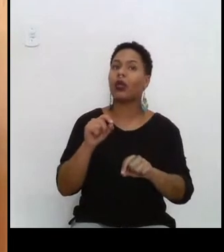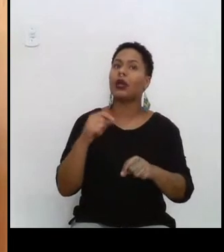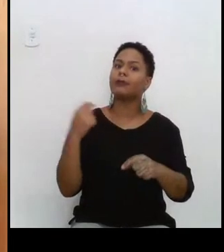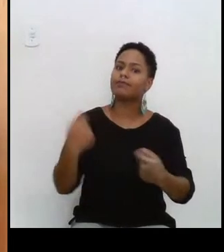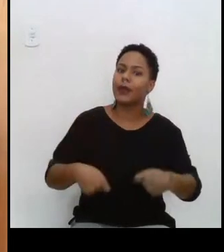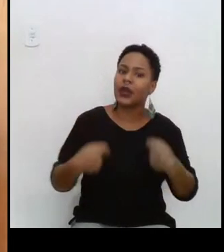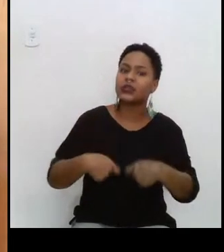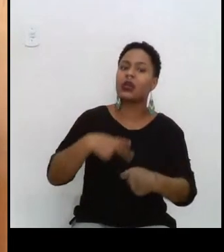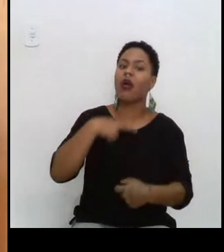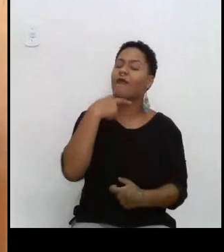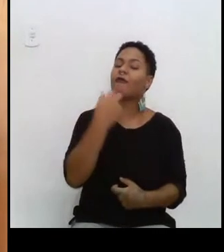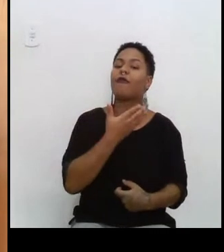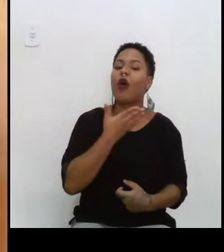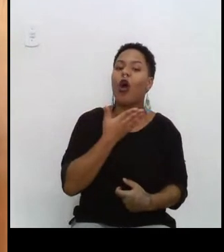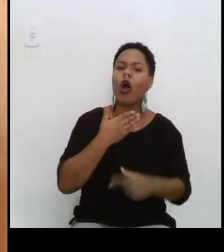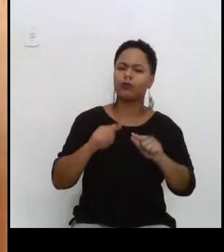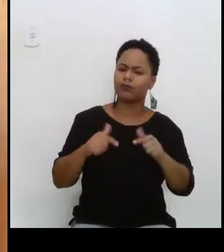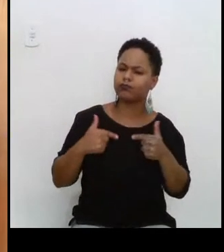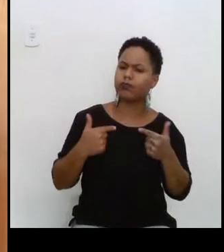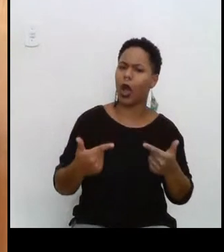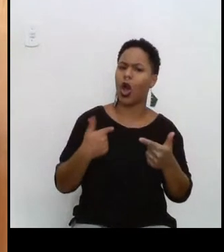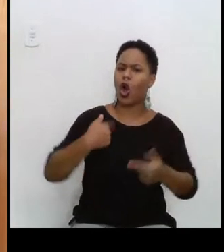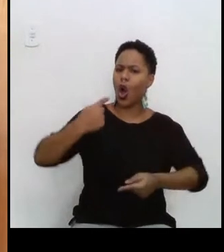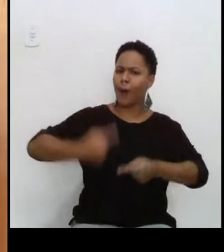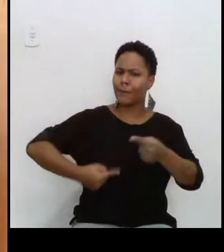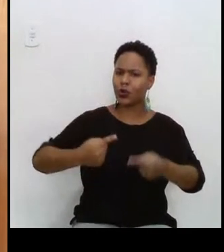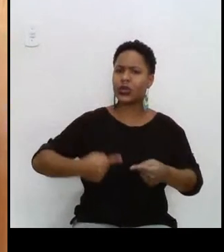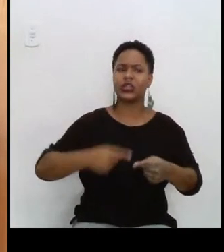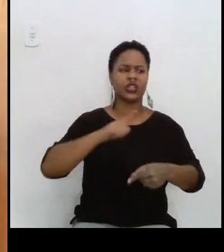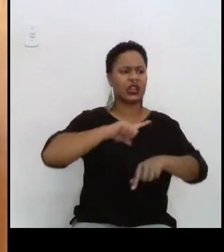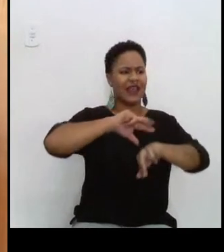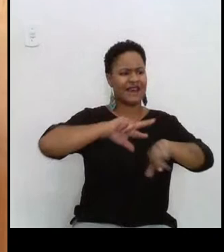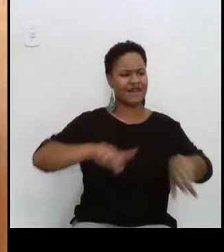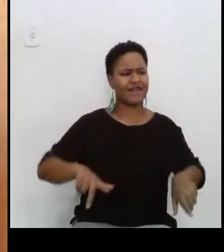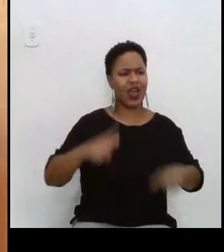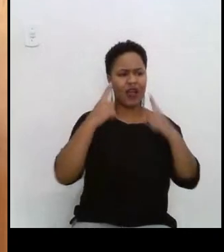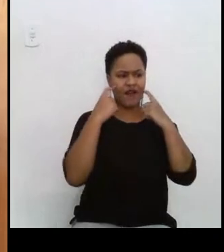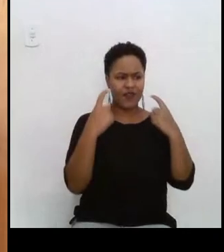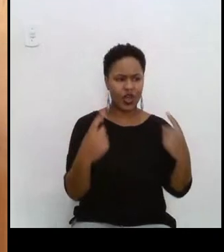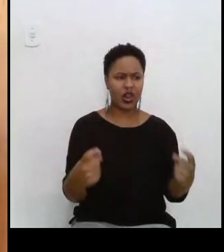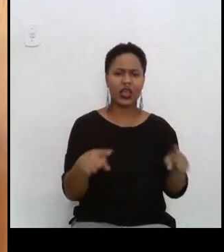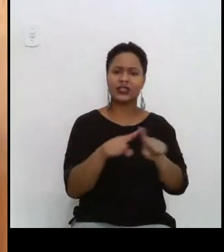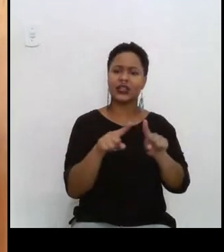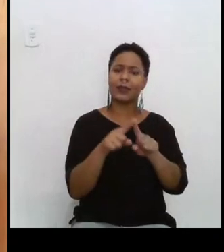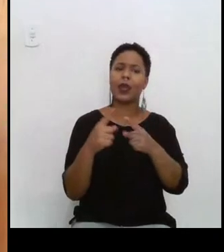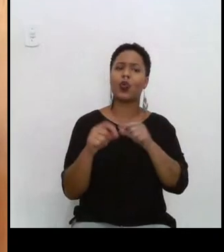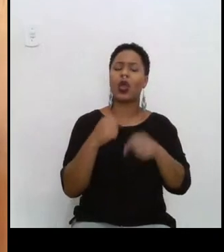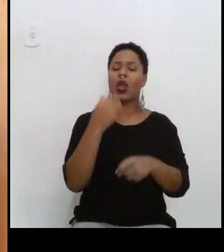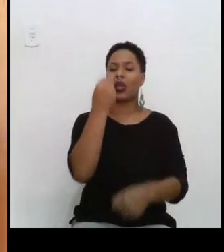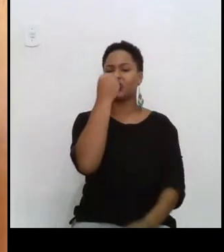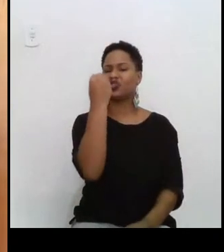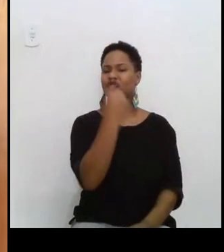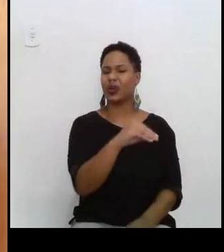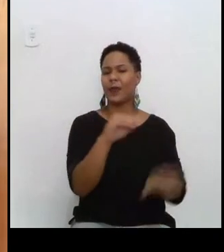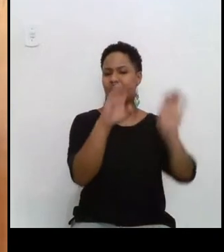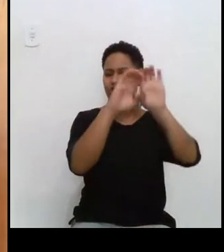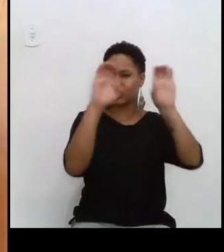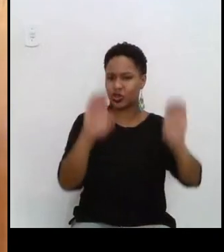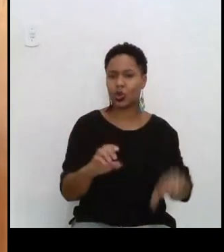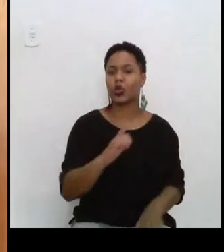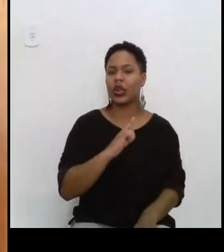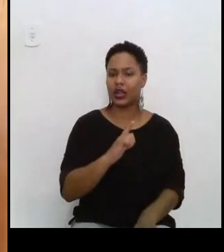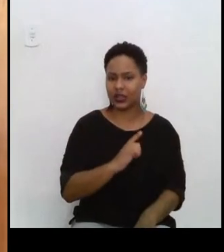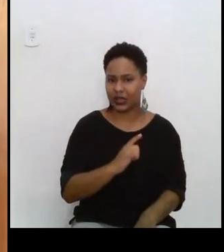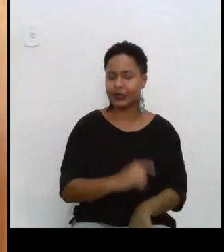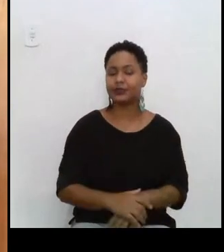perguntei Quintas acionário da violência e discriminação estruturalismo de a pouco a ir ensaiando Dom 6 lugares